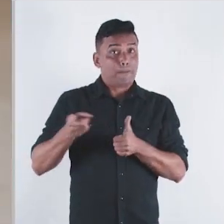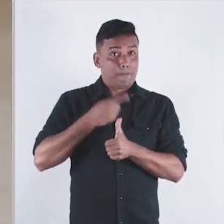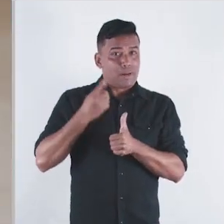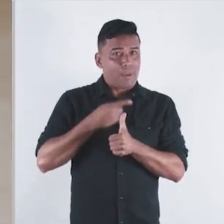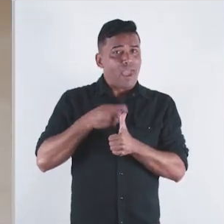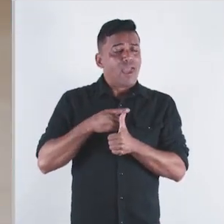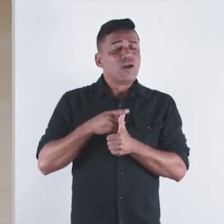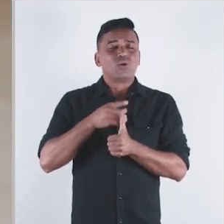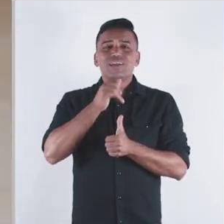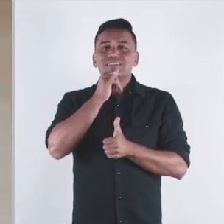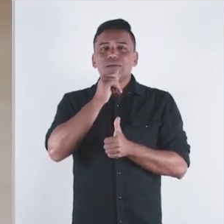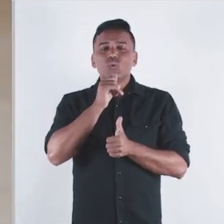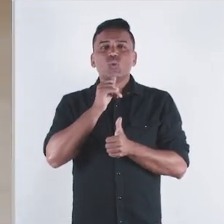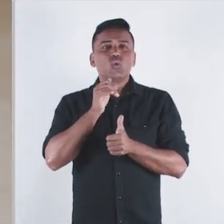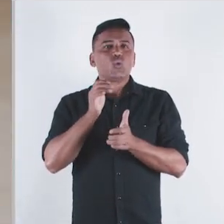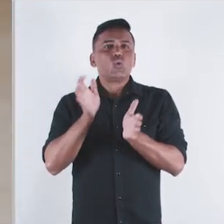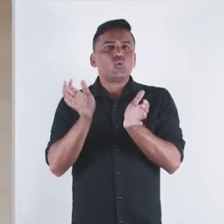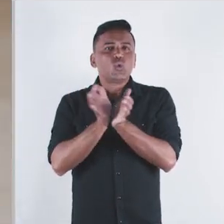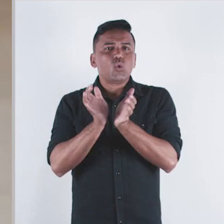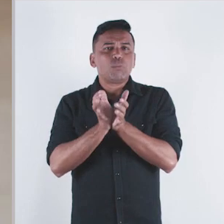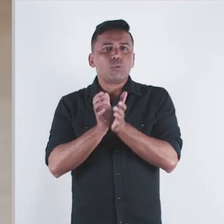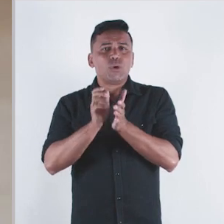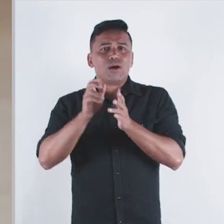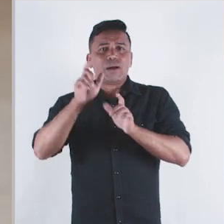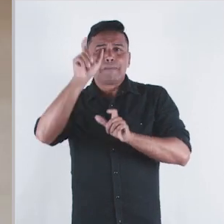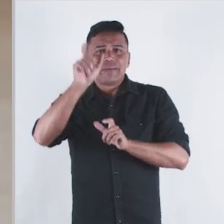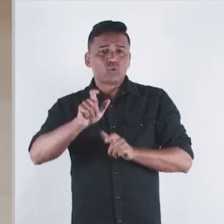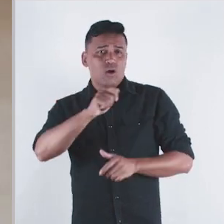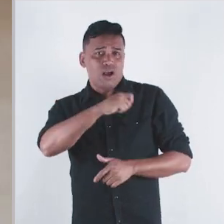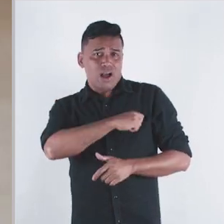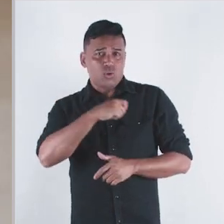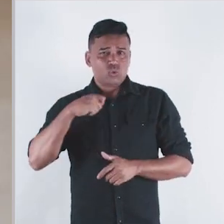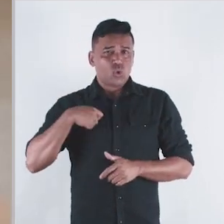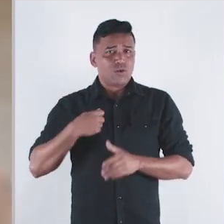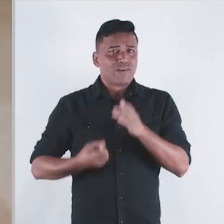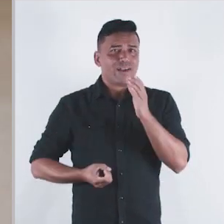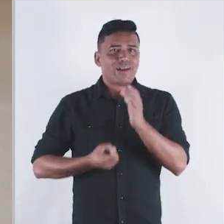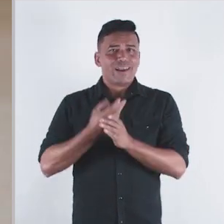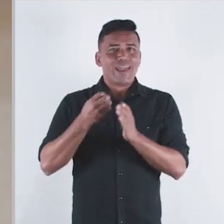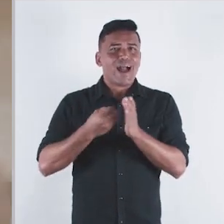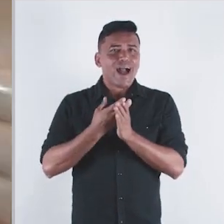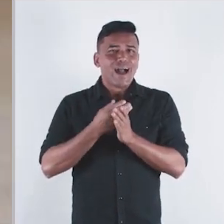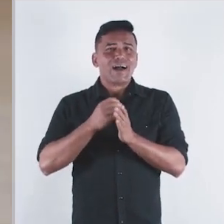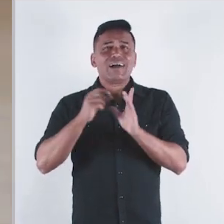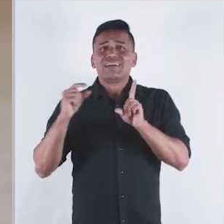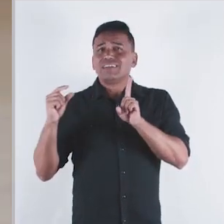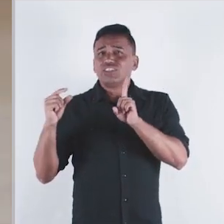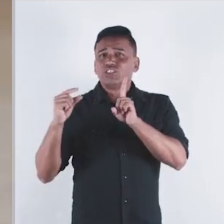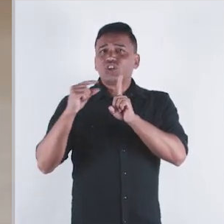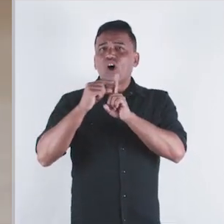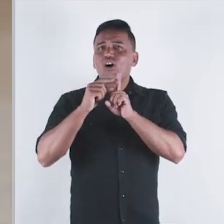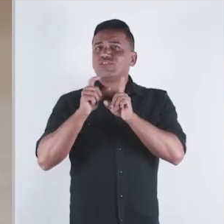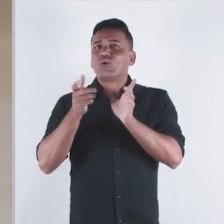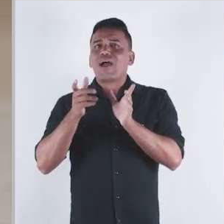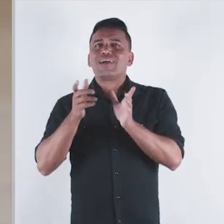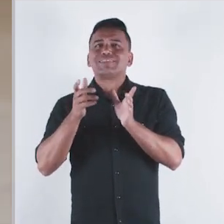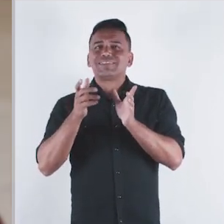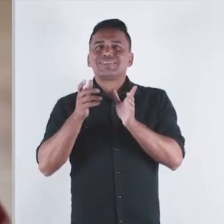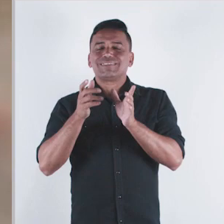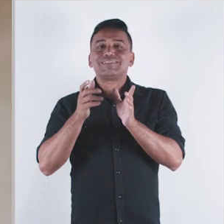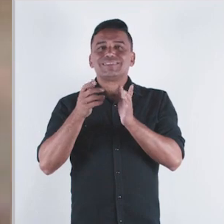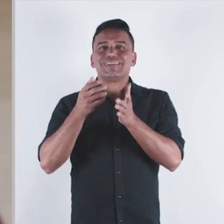temos autores que, por exemplo, vão criar softwares ou vão programar softwares